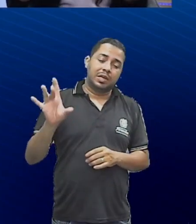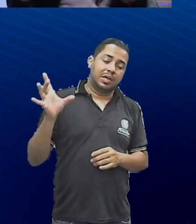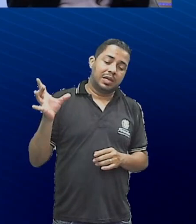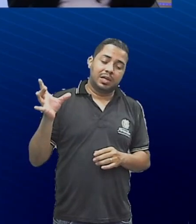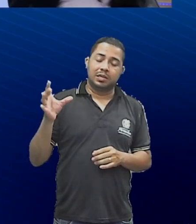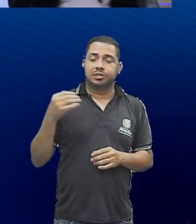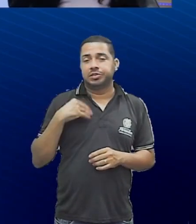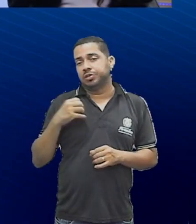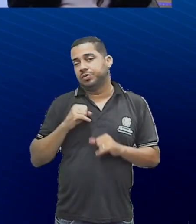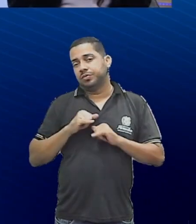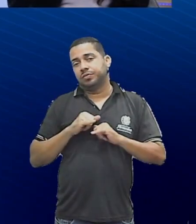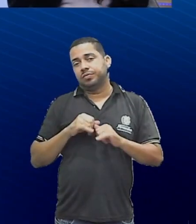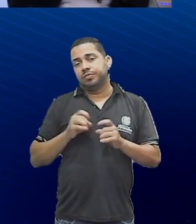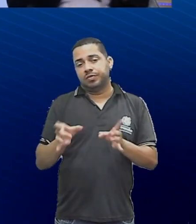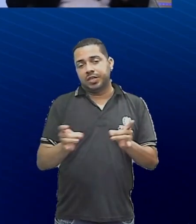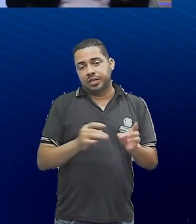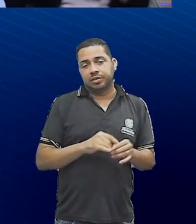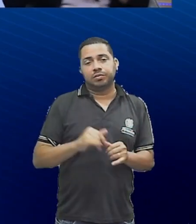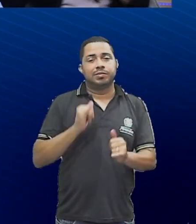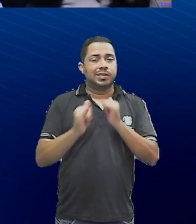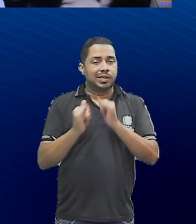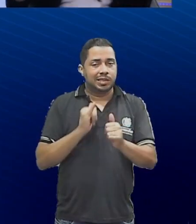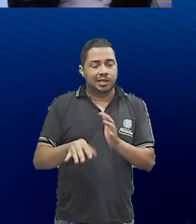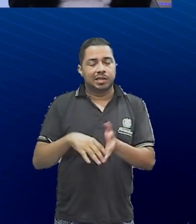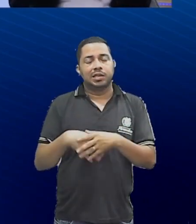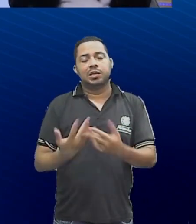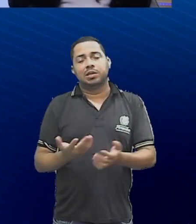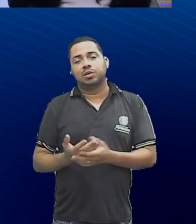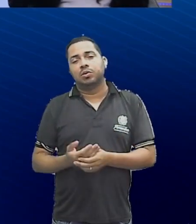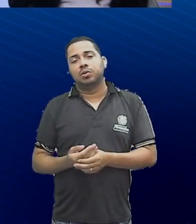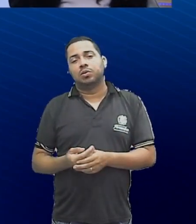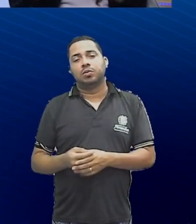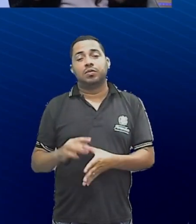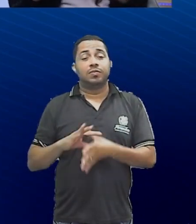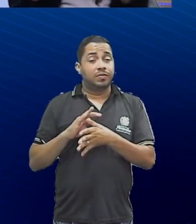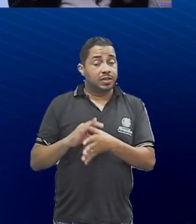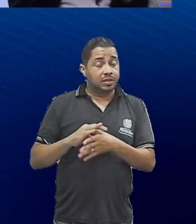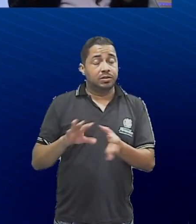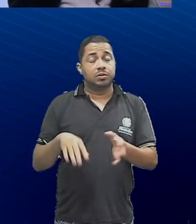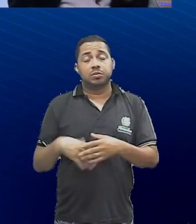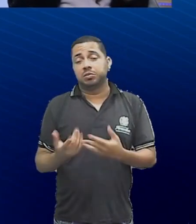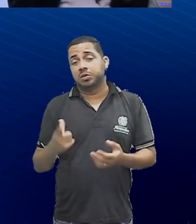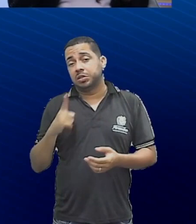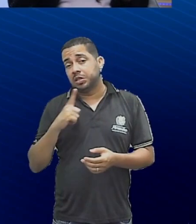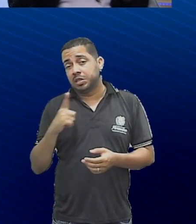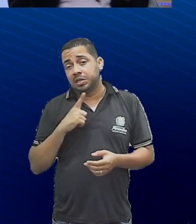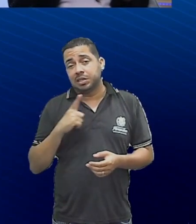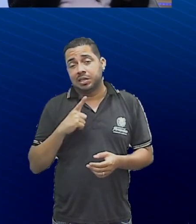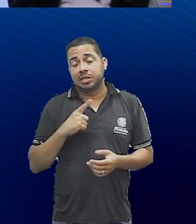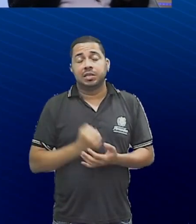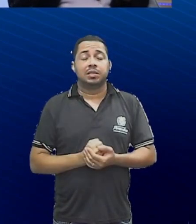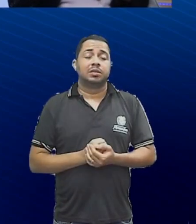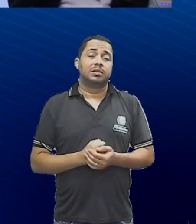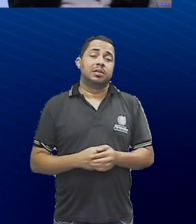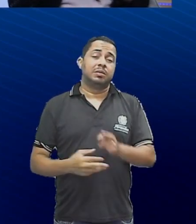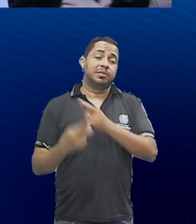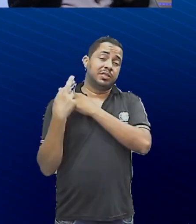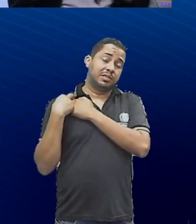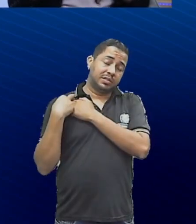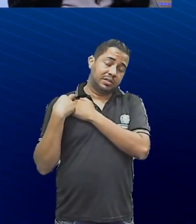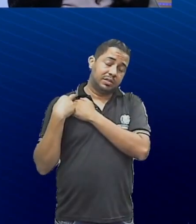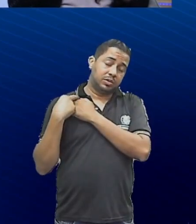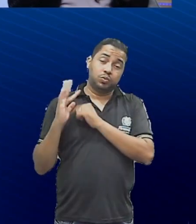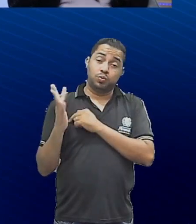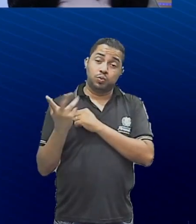vendo online, se eu vendo fisicamente, se eu tenho representante, tudo isso precisa ser pensado nas estratégias de